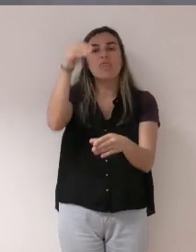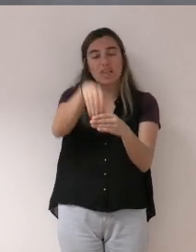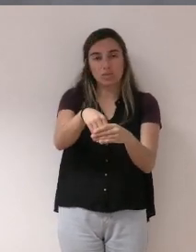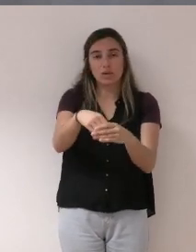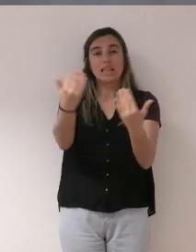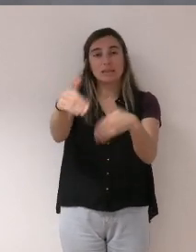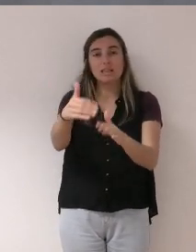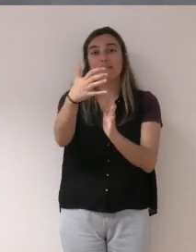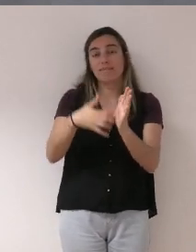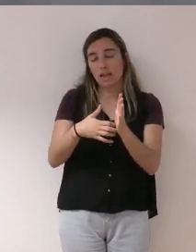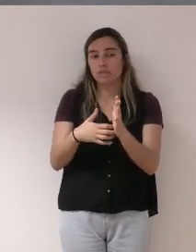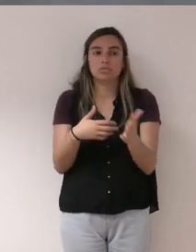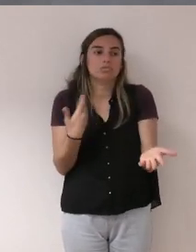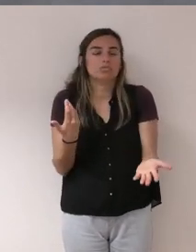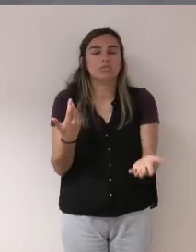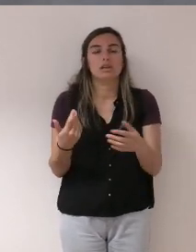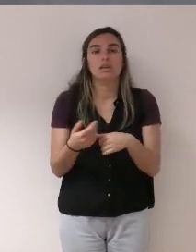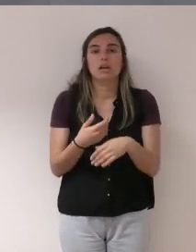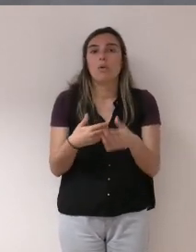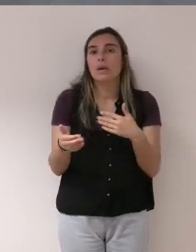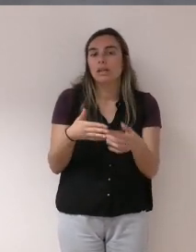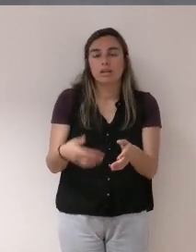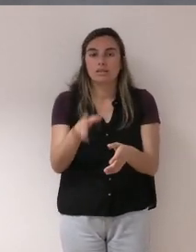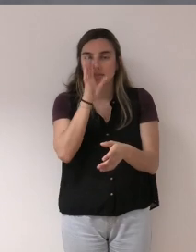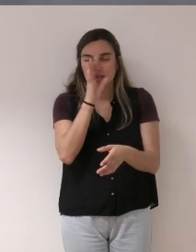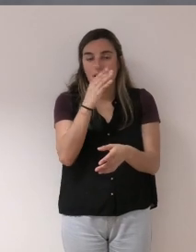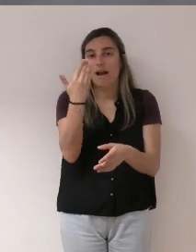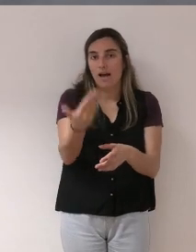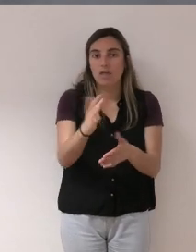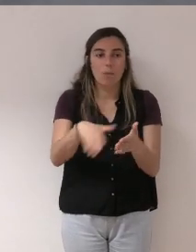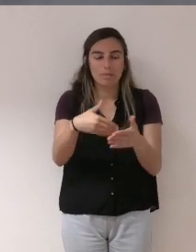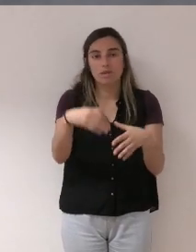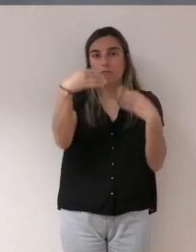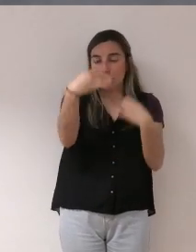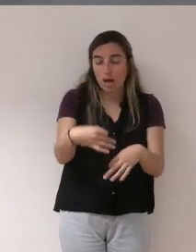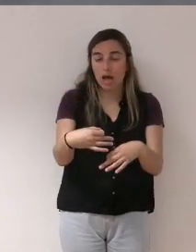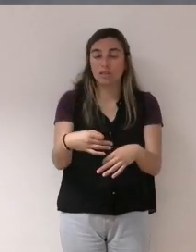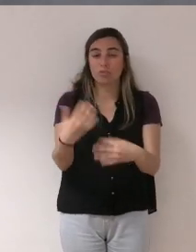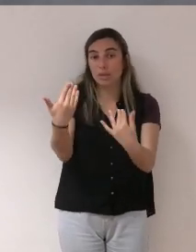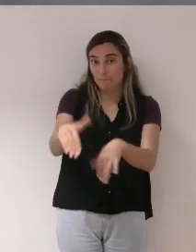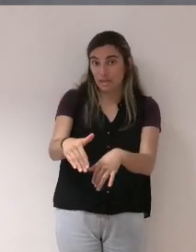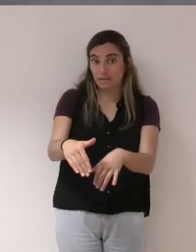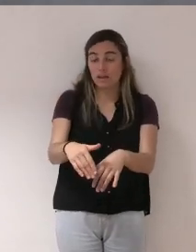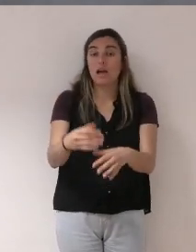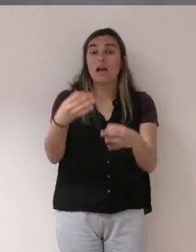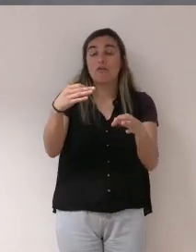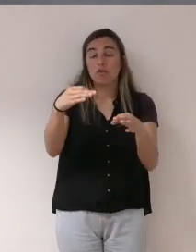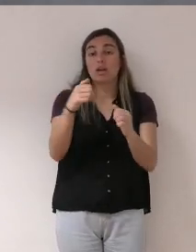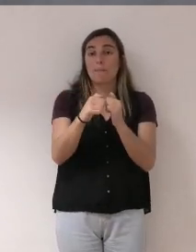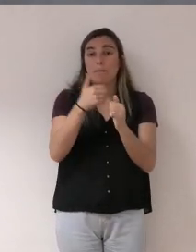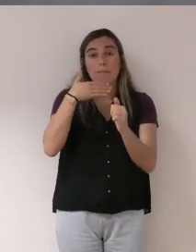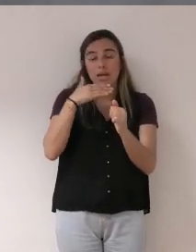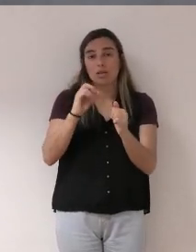texto, independentemente de haver no plano formal uma delimitação da folha de papel,